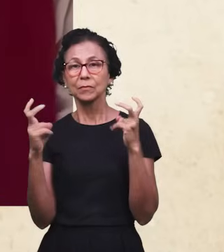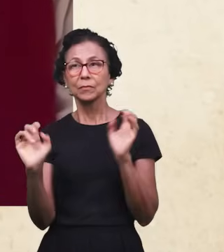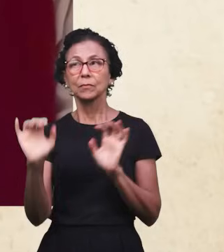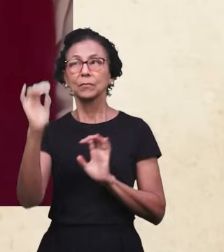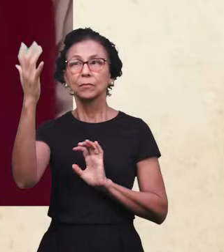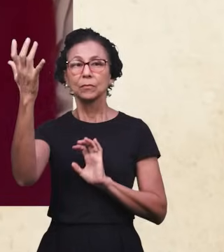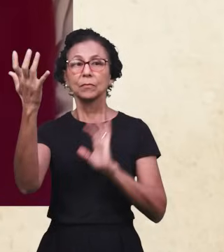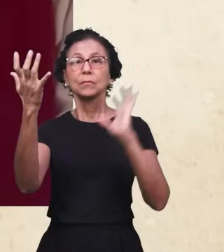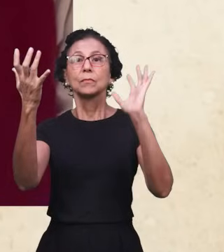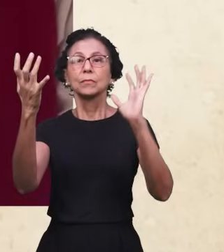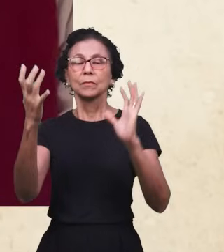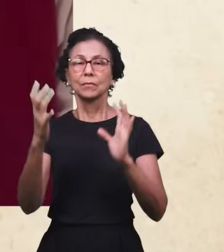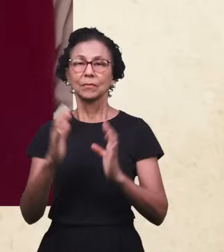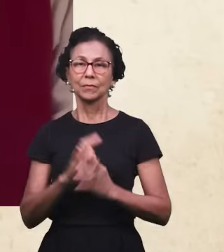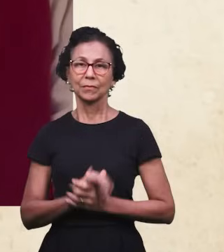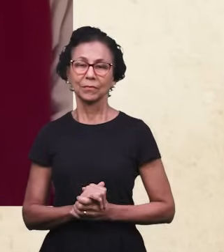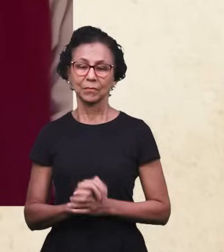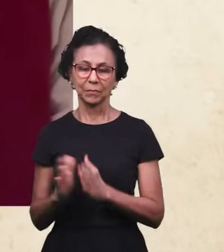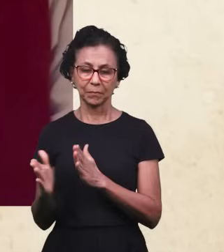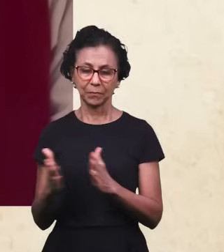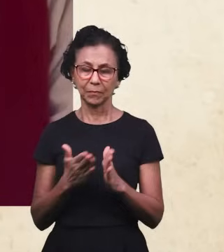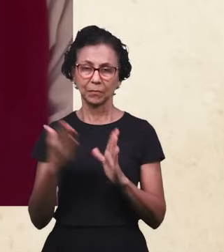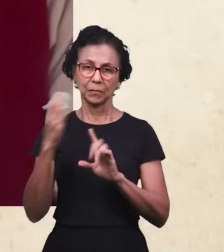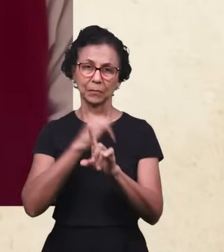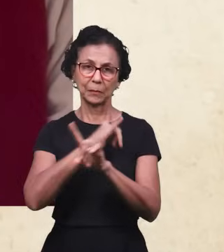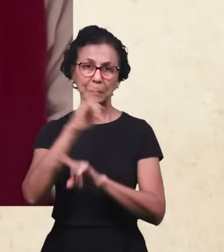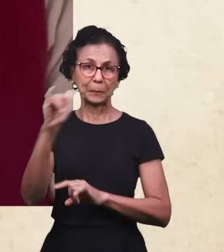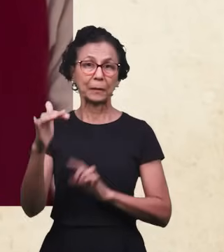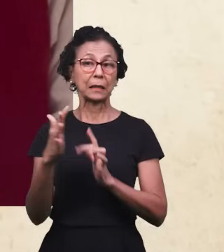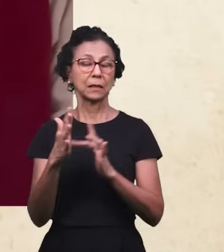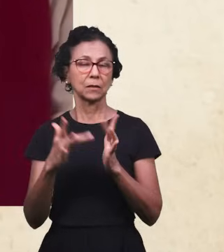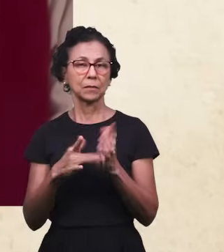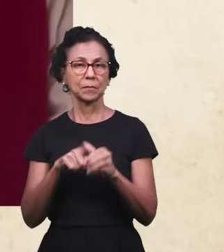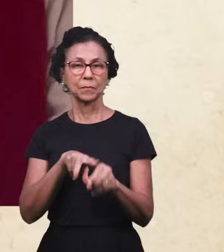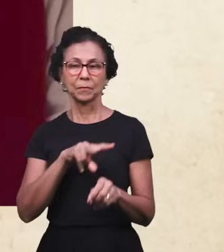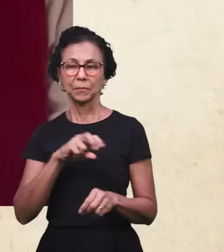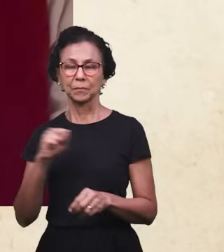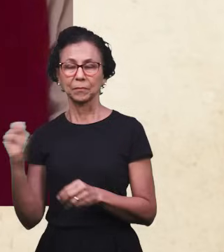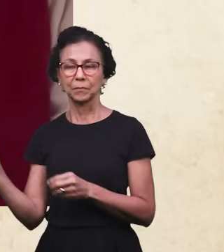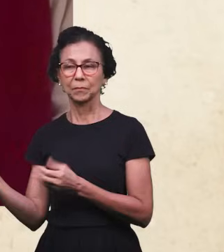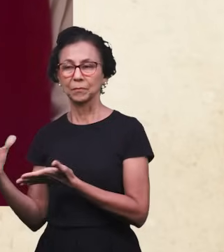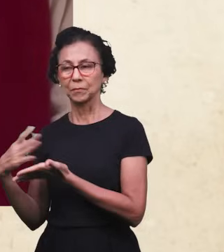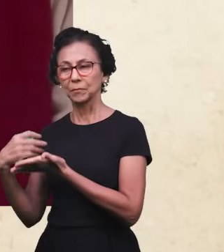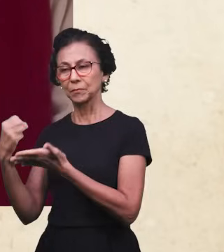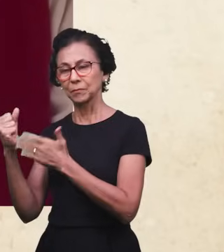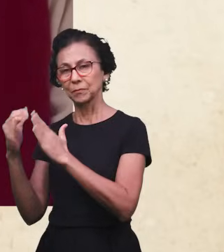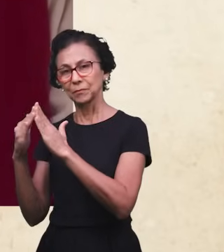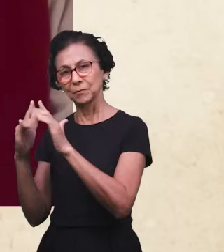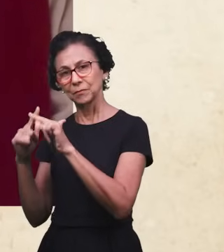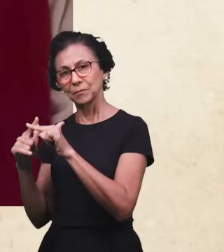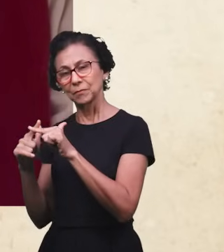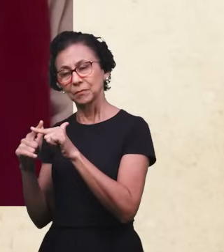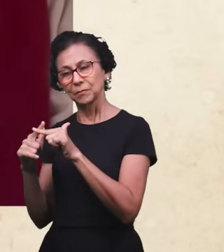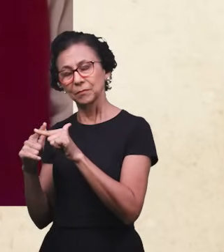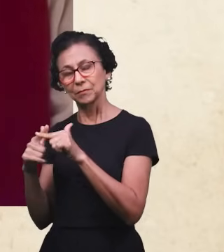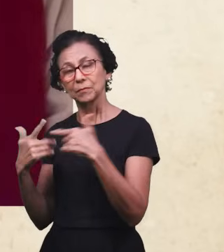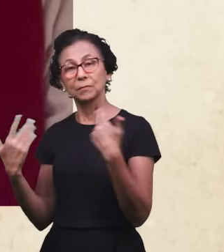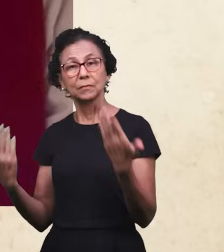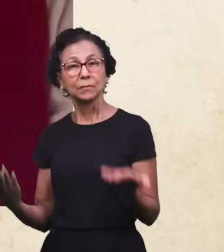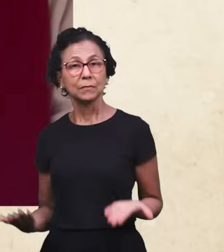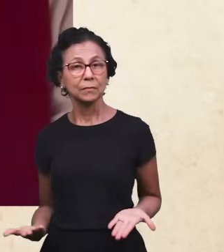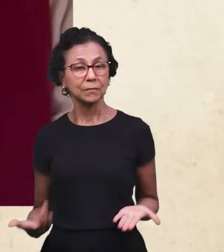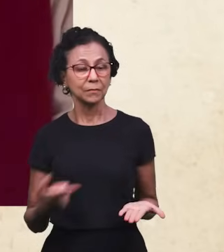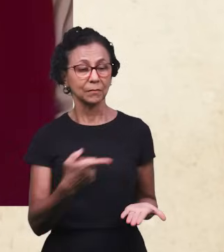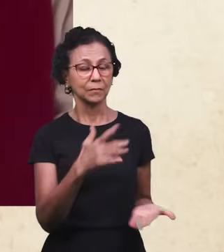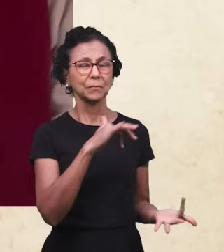avisos sobre este momento que a igreja está vivendo, um momento profético que Jesus voltará para buscar a sua igreja. Como está